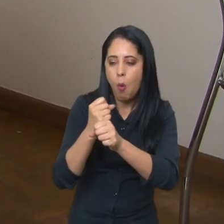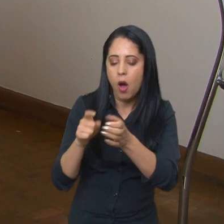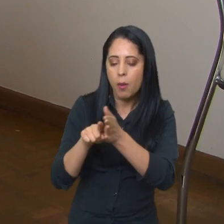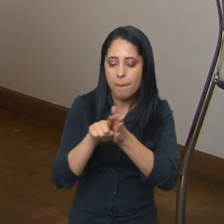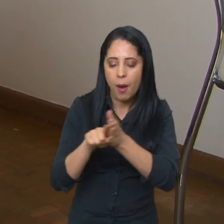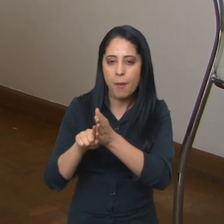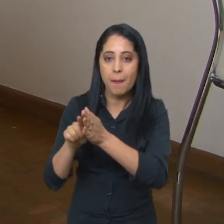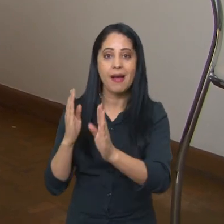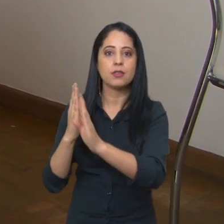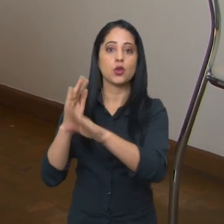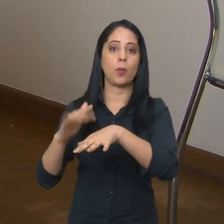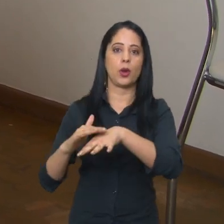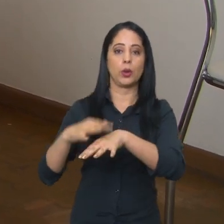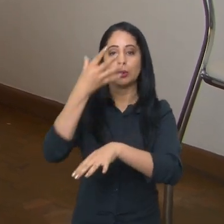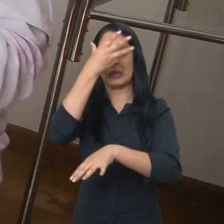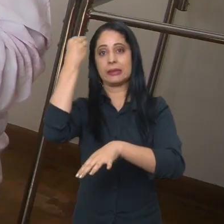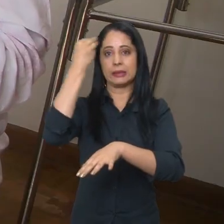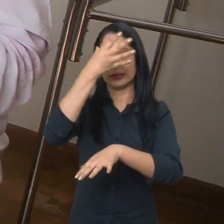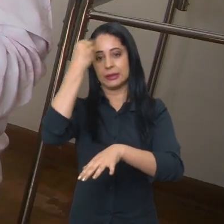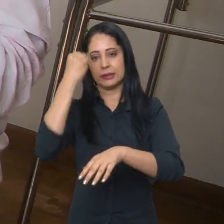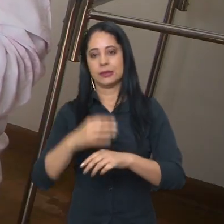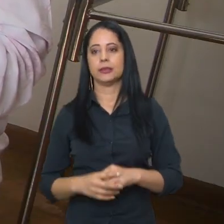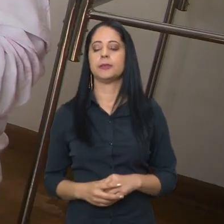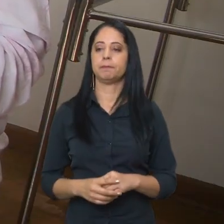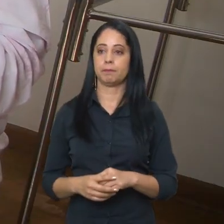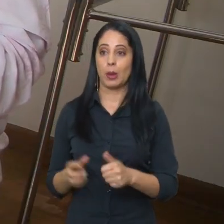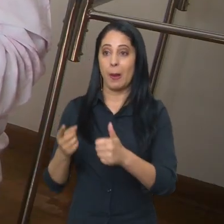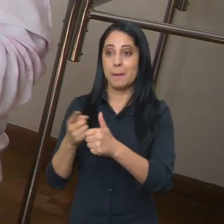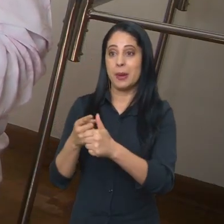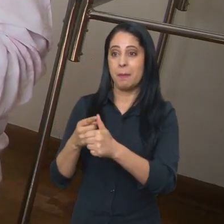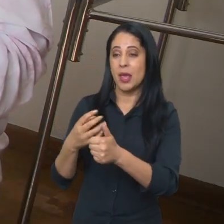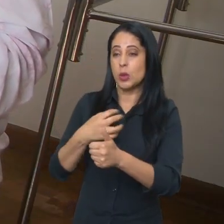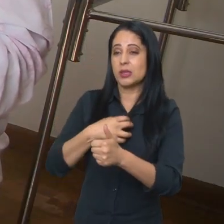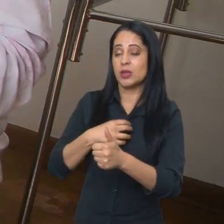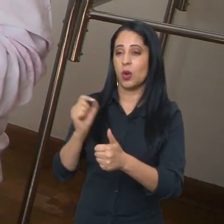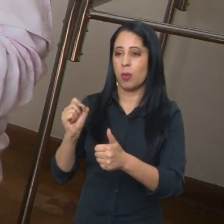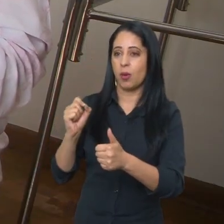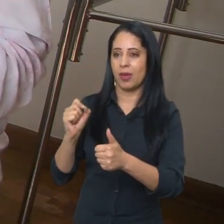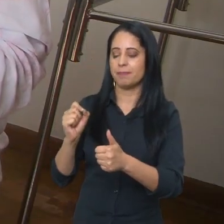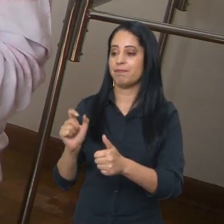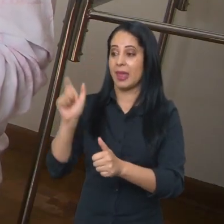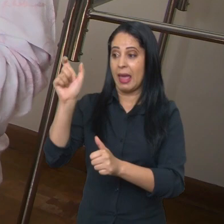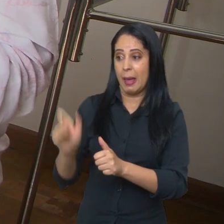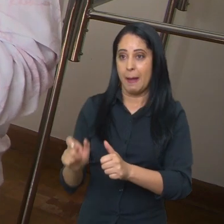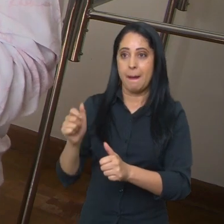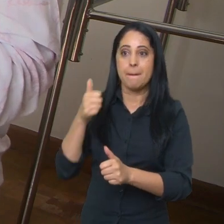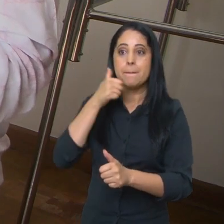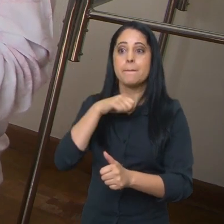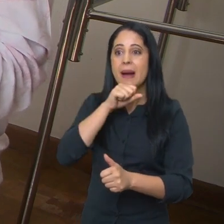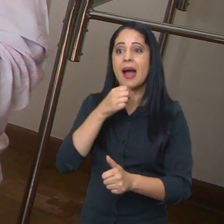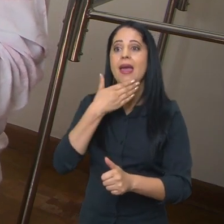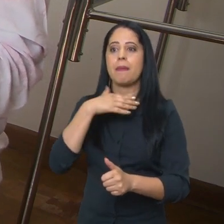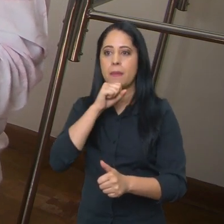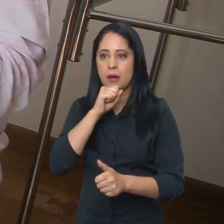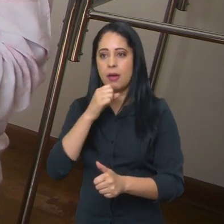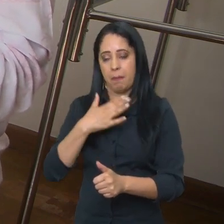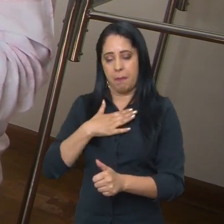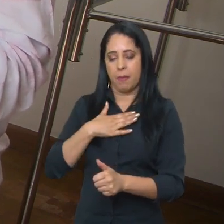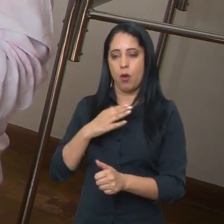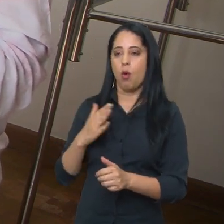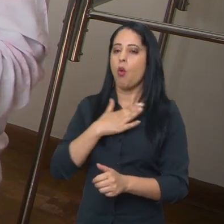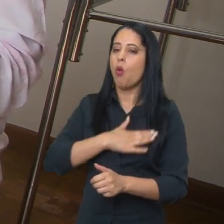o diagnóstico de Alzheimer. Um dos primeiros sintomas foi essa questão das viagens. Meus pais viajavam muito, né,